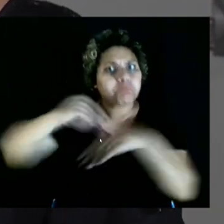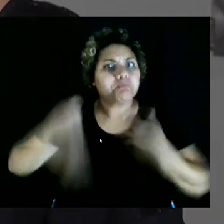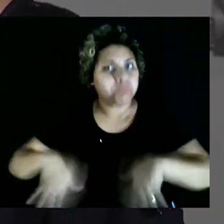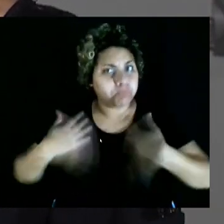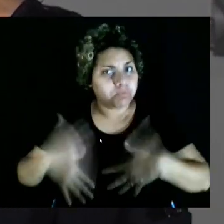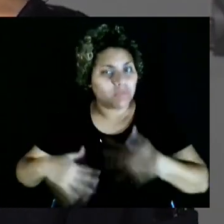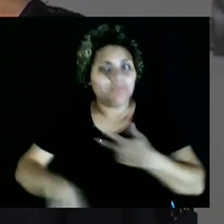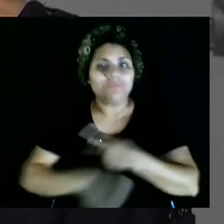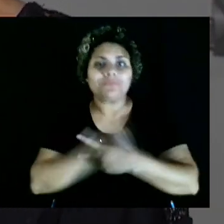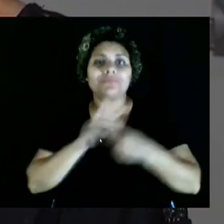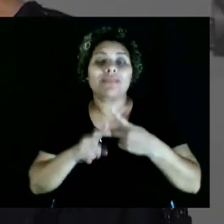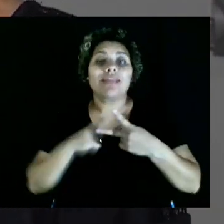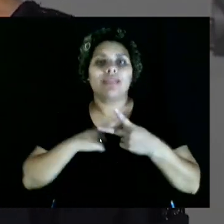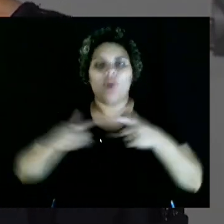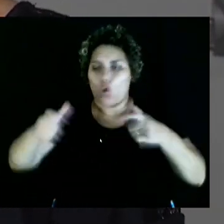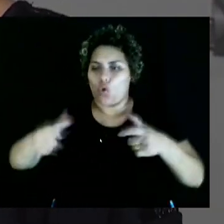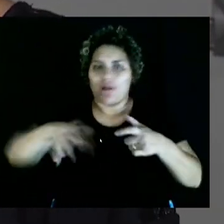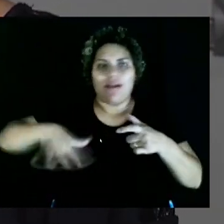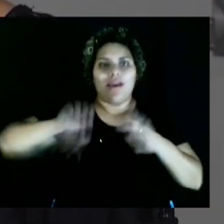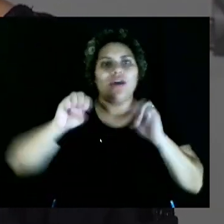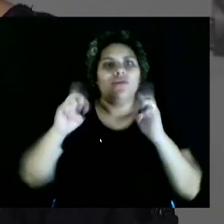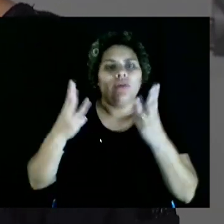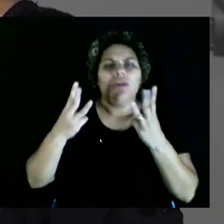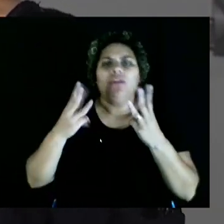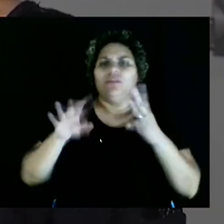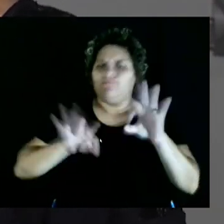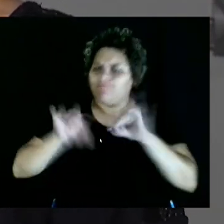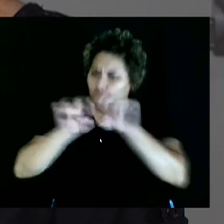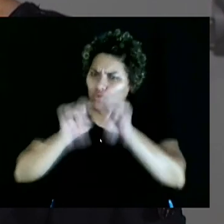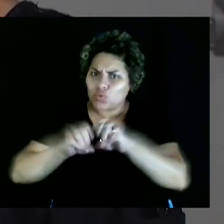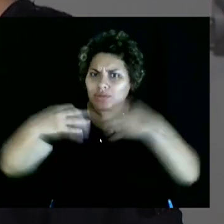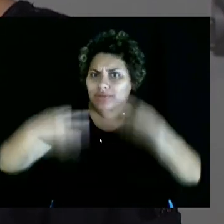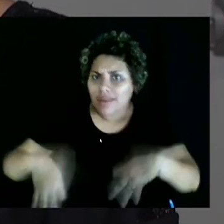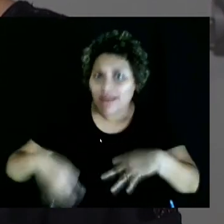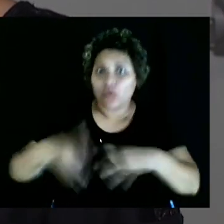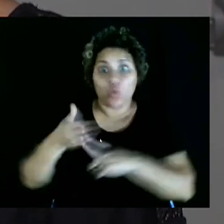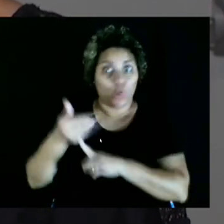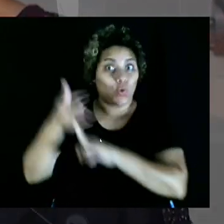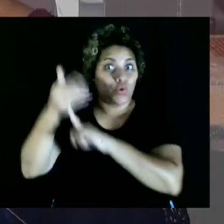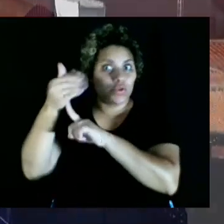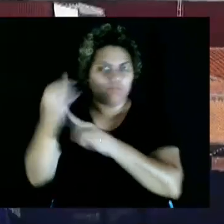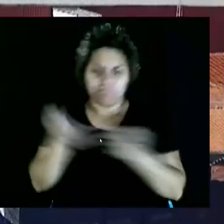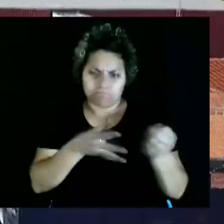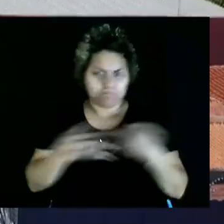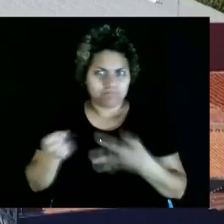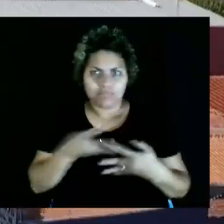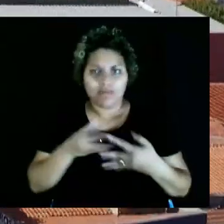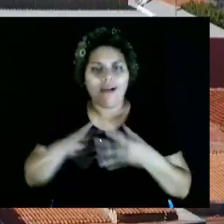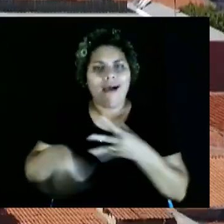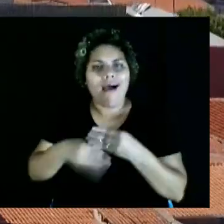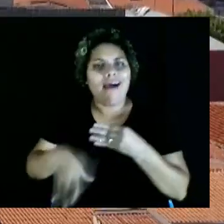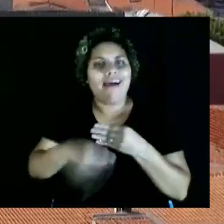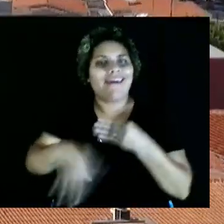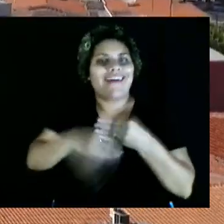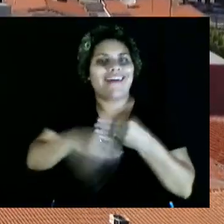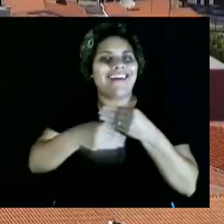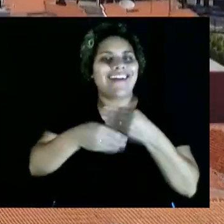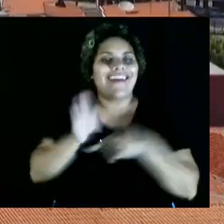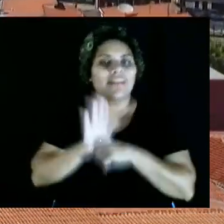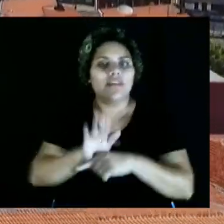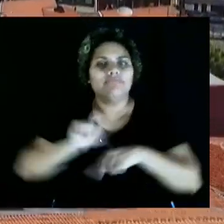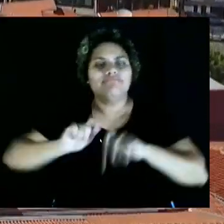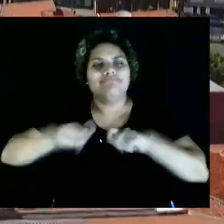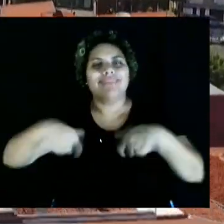bem estruturados, tecnológicos, modernos e que podem agregar e trazer mais diversidade